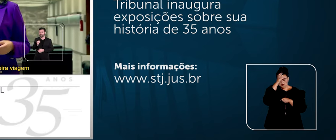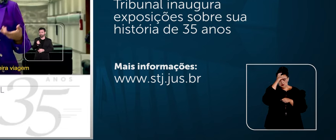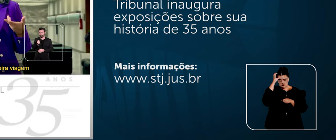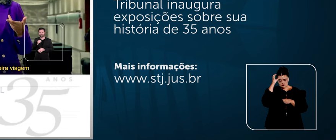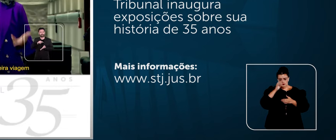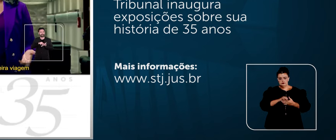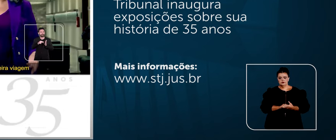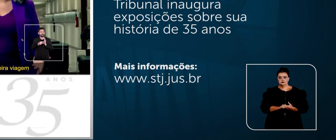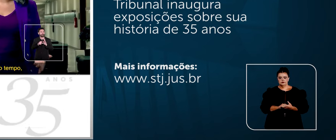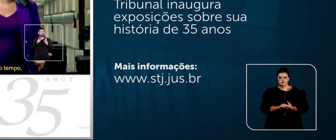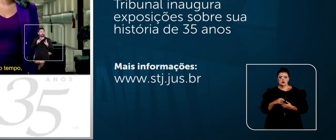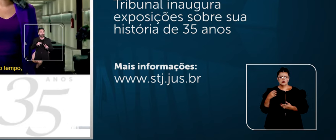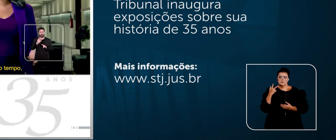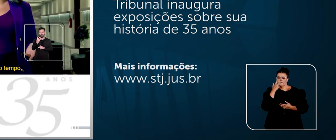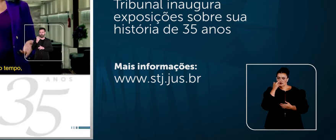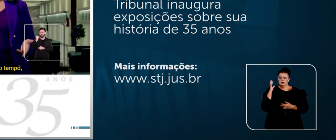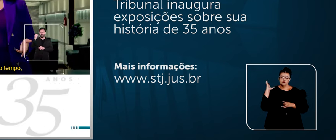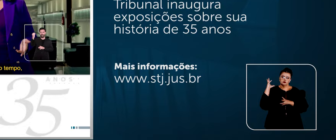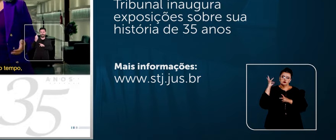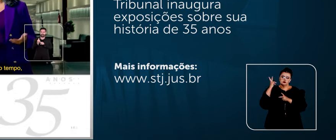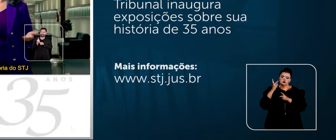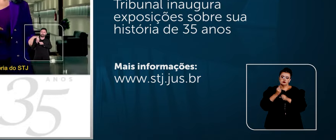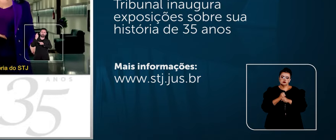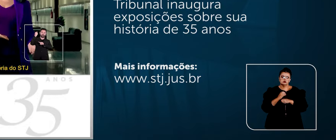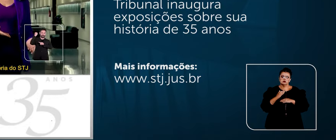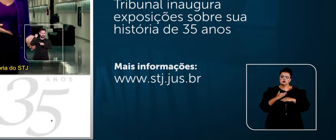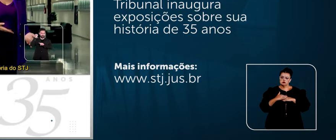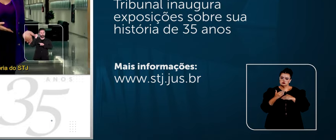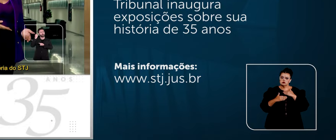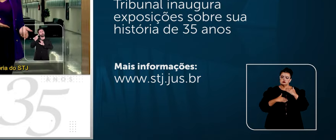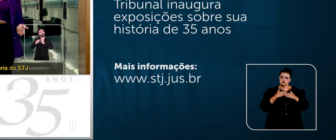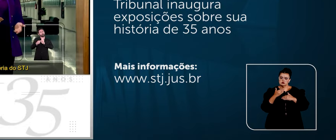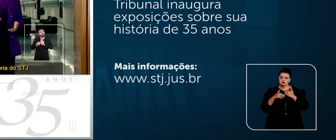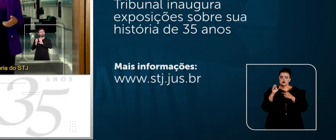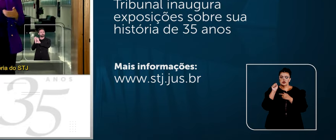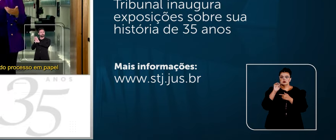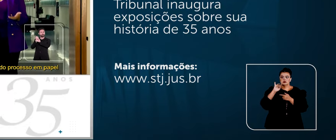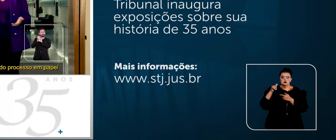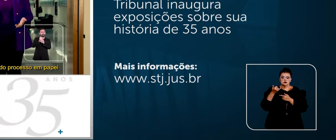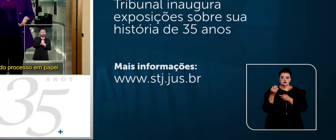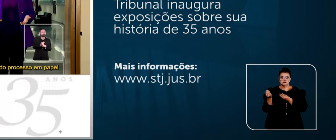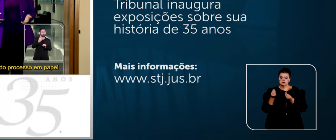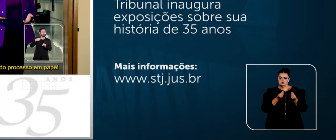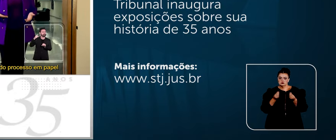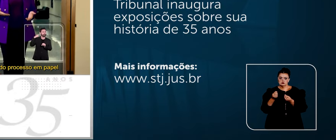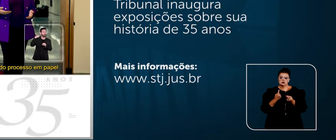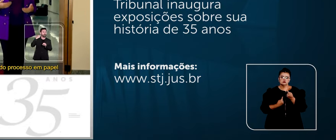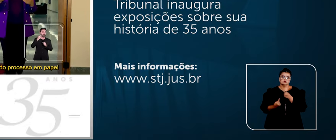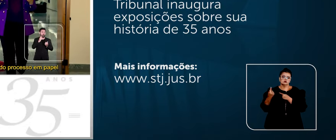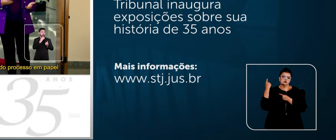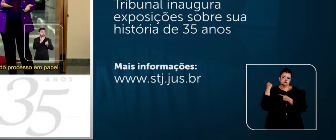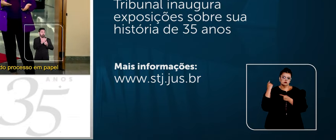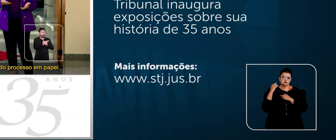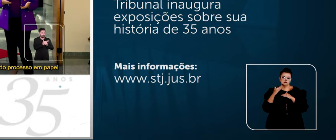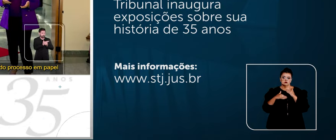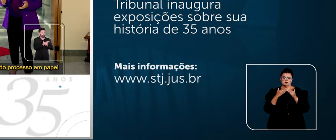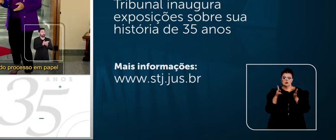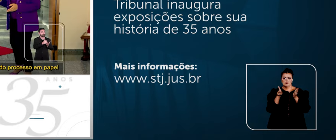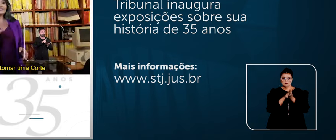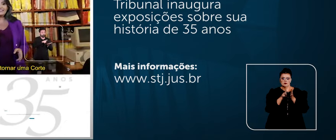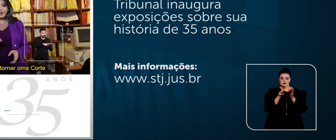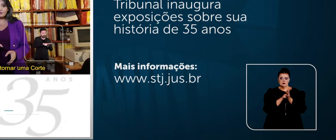verdadeira viagem no túnel do tempo com a trajetória do STJ desde os tempos do processo em